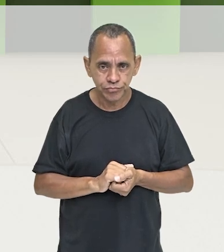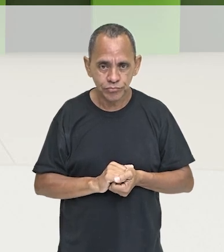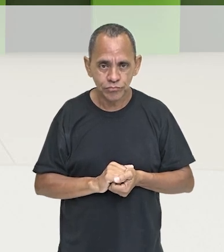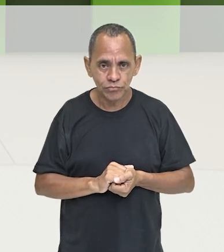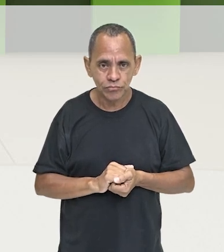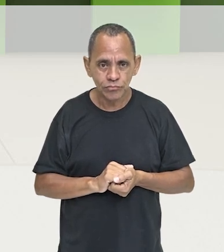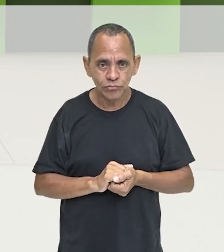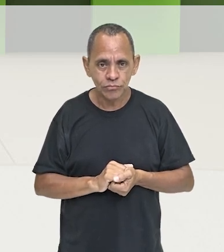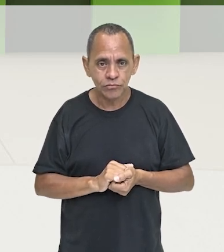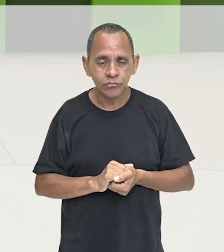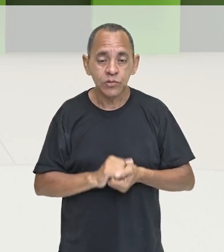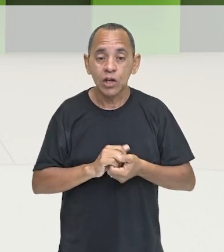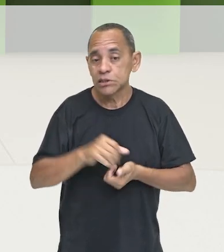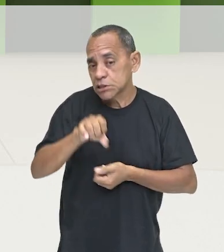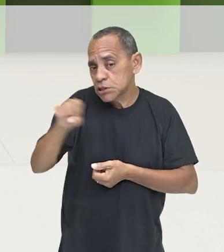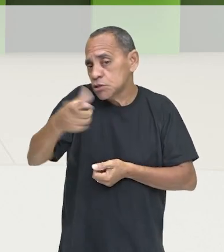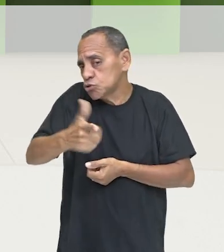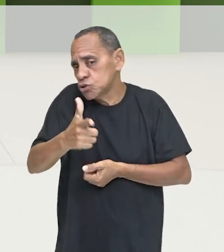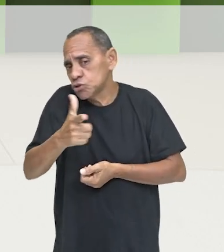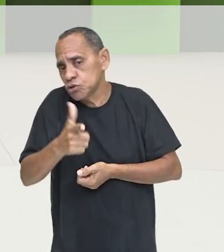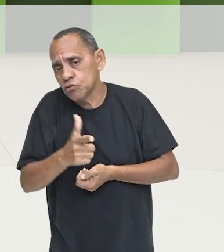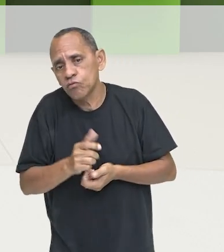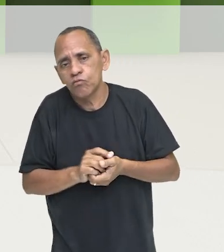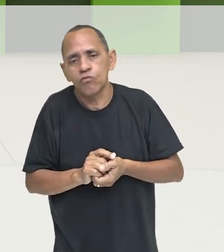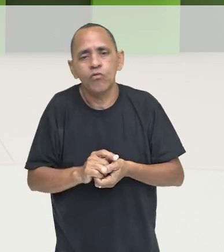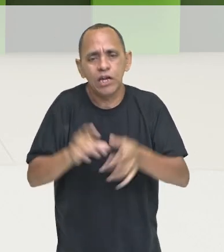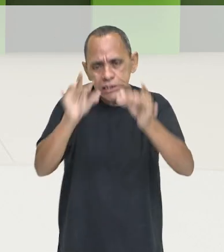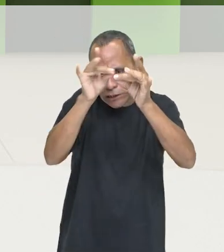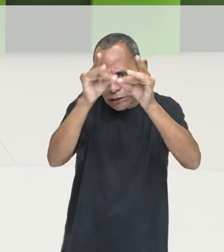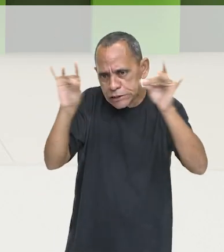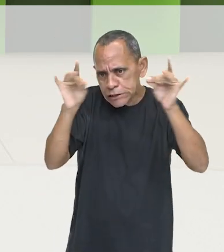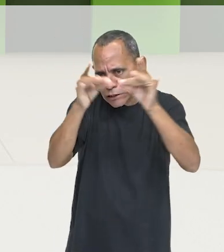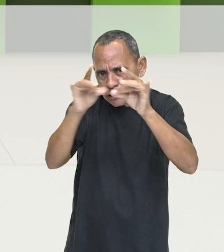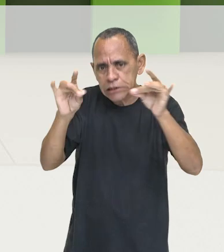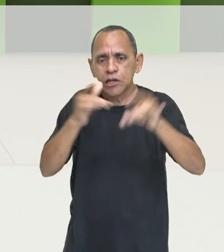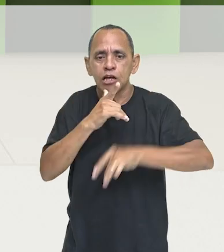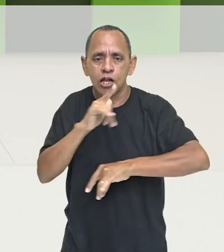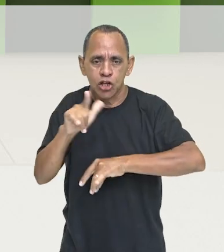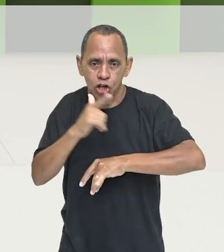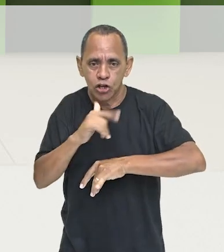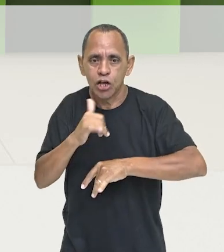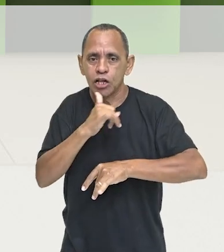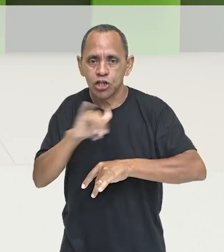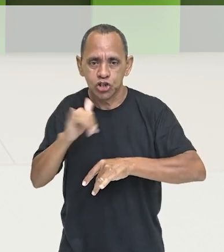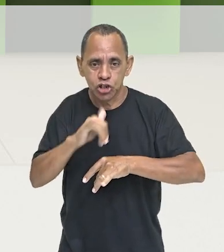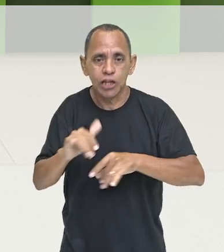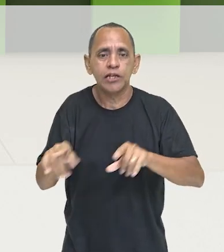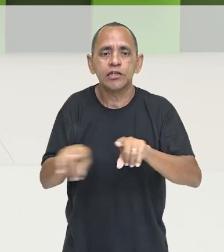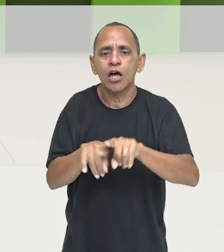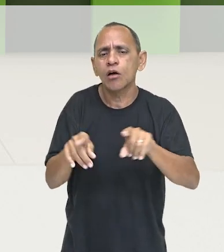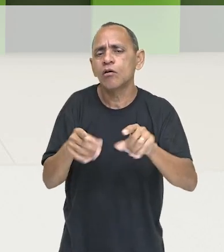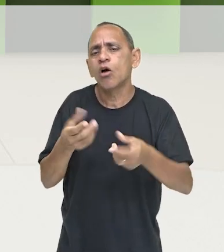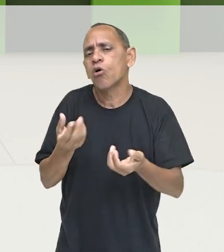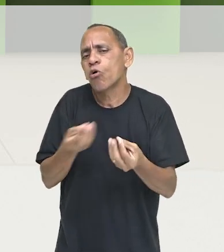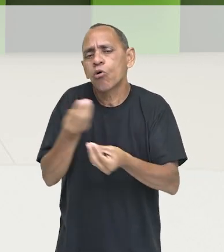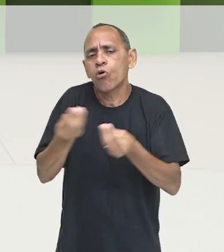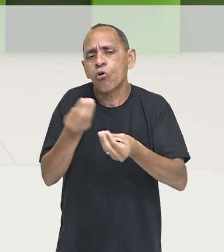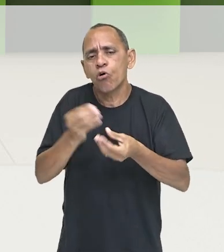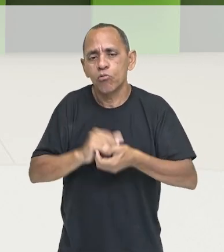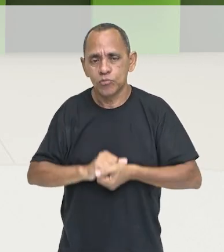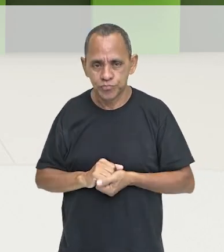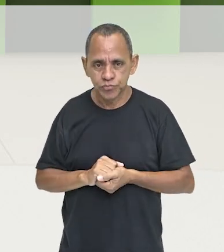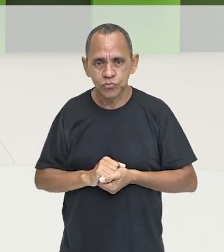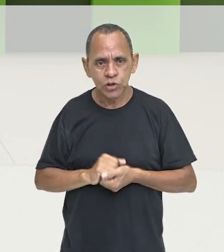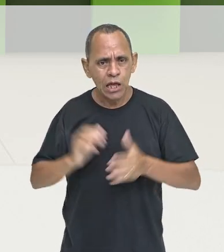falando nesta aula, certo? Com a iluminação, com o som, tudo aqui depende de energia elétrica, pessoal, né? E aí na sua casa